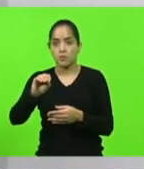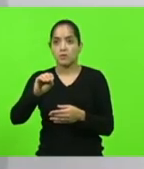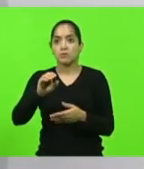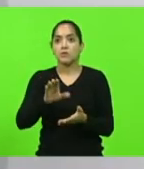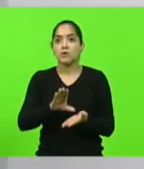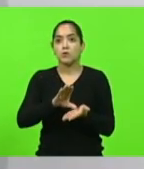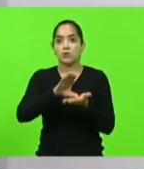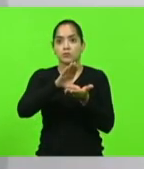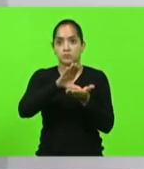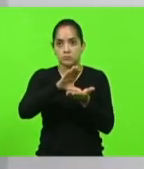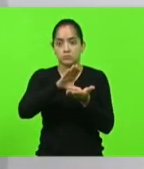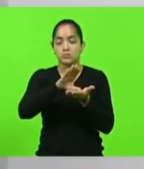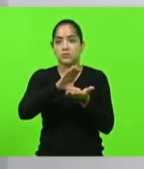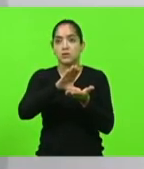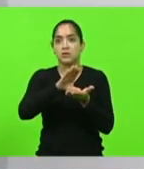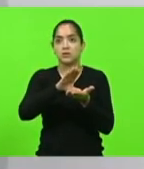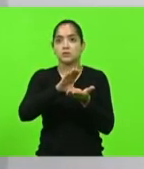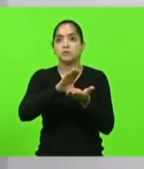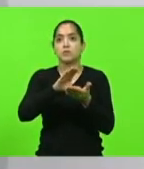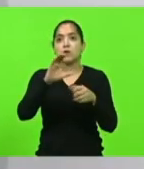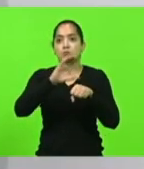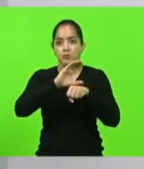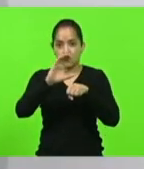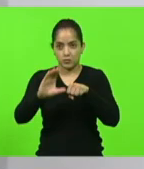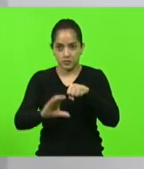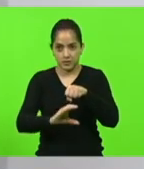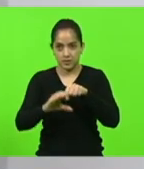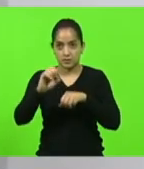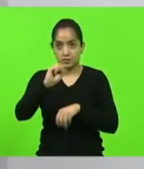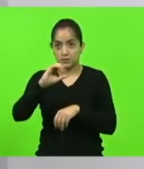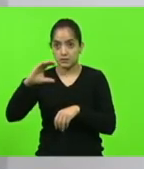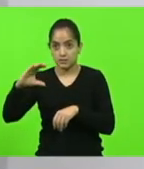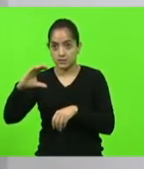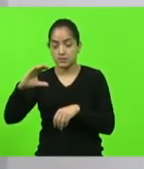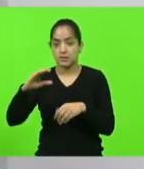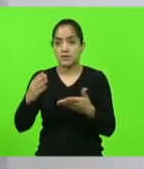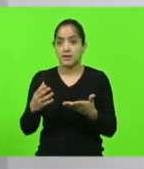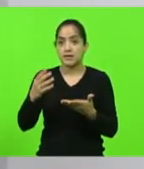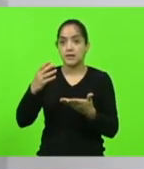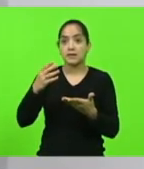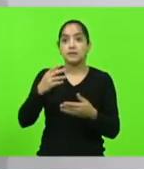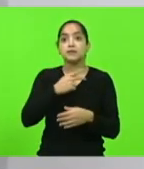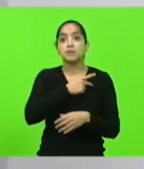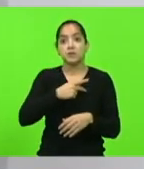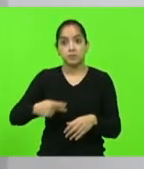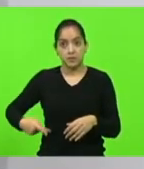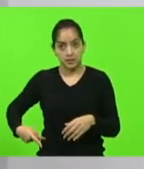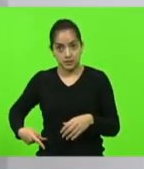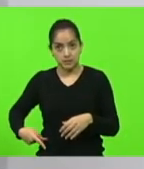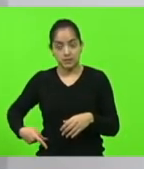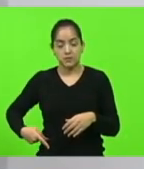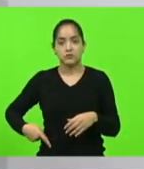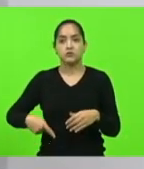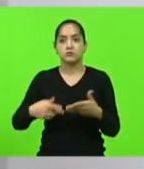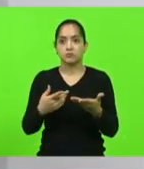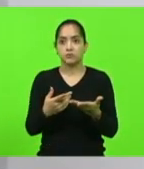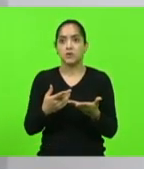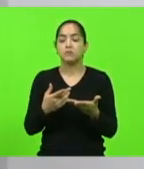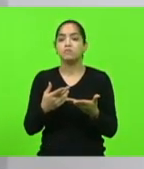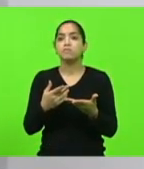com deficiência de Santa Catarina coned SC e Presidente do Conselho Municipal de Xanxerê